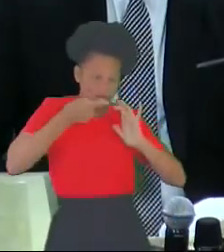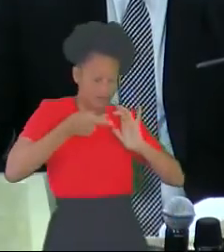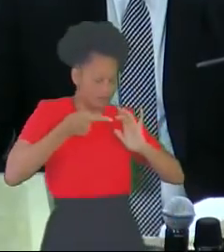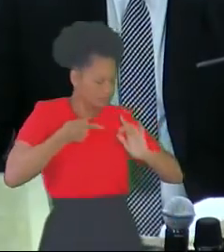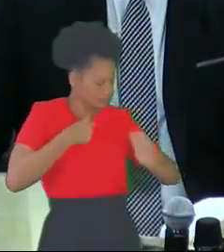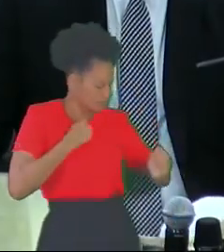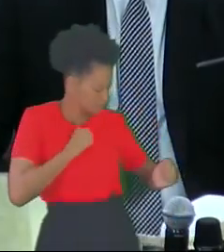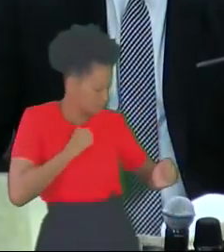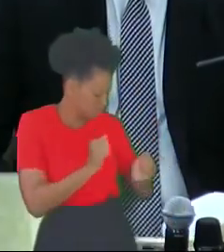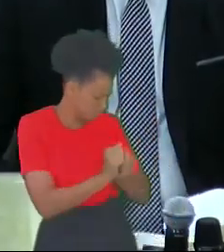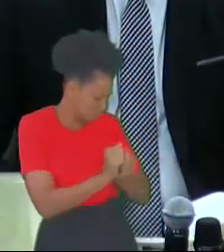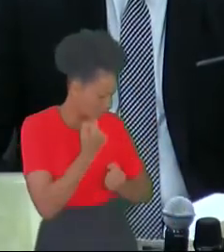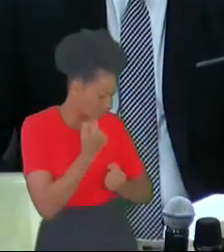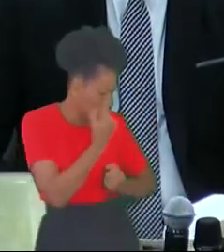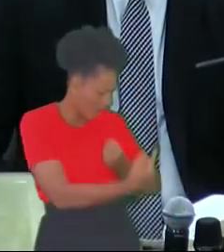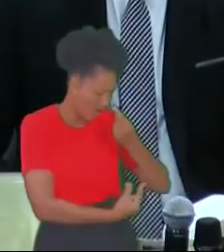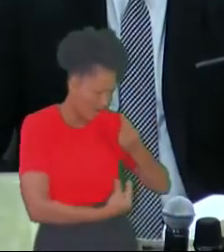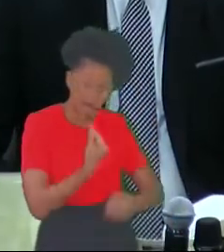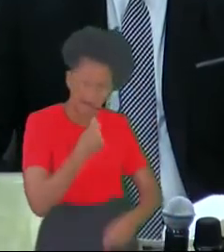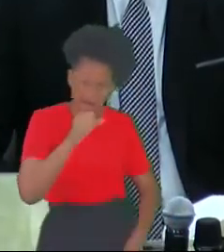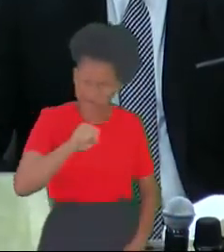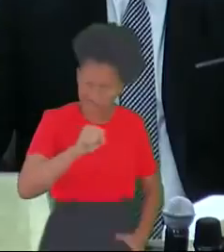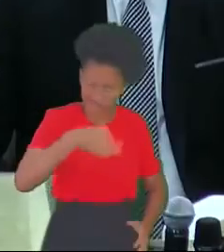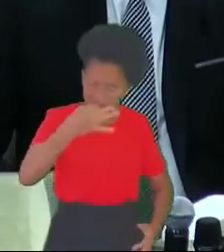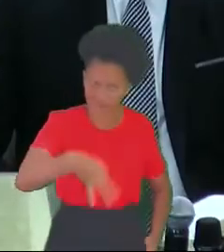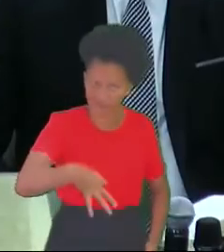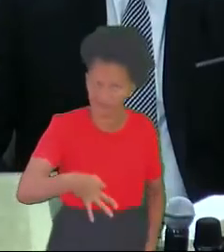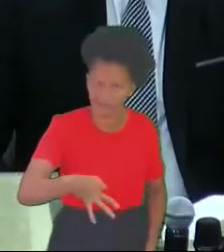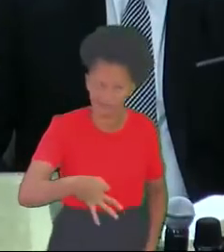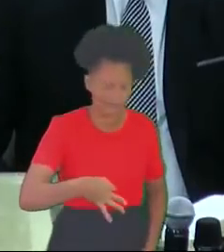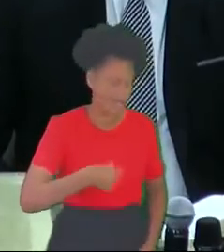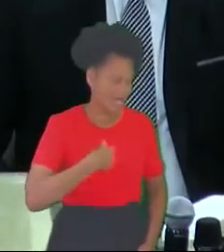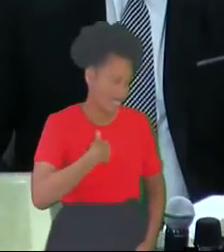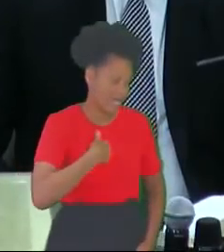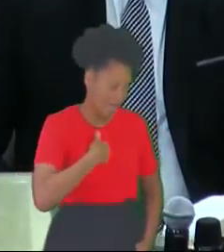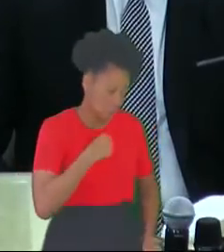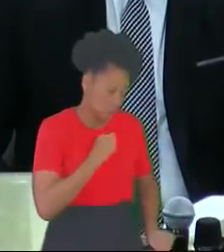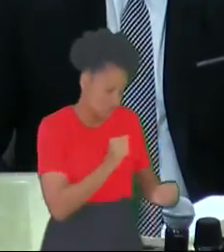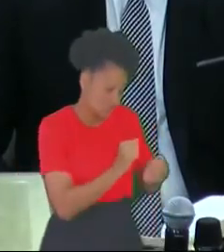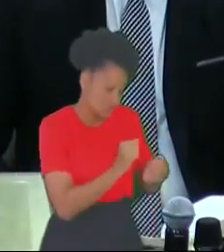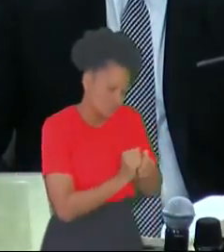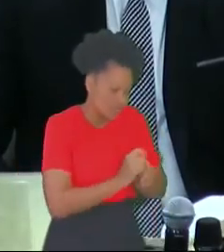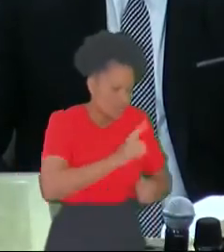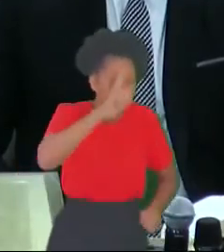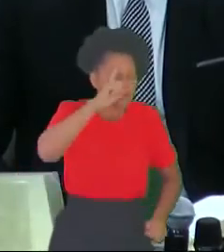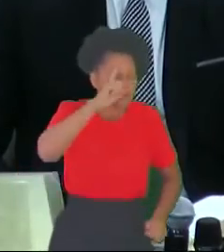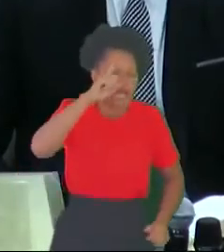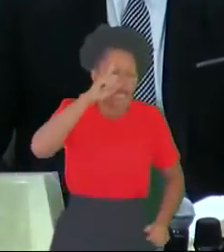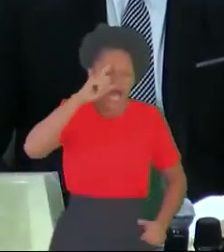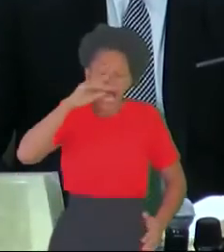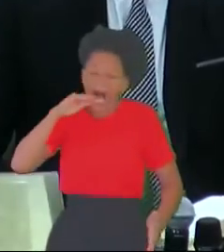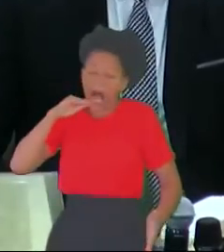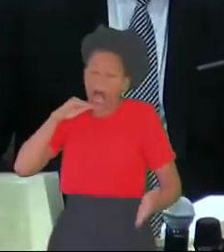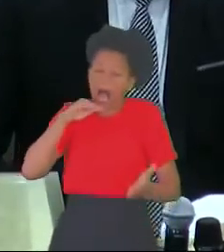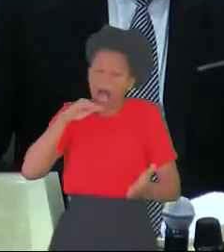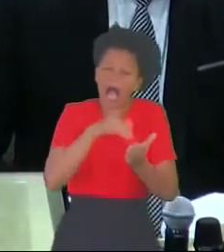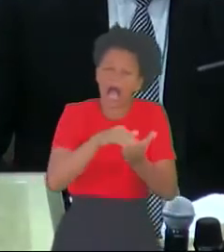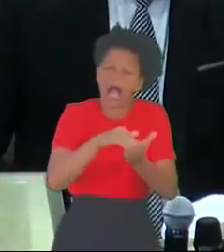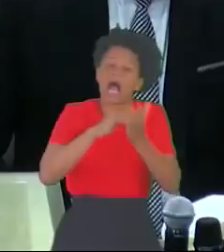dia sim, dia não. Eis que eu estou convosco todos os dias. Até o quê, meus